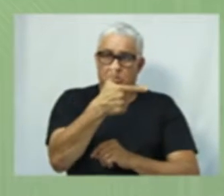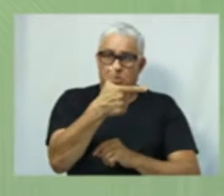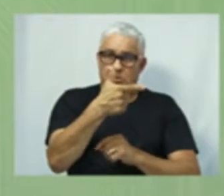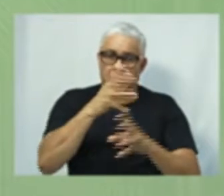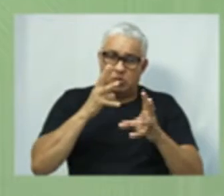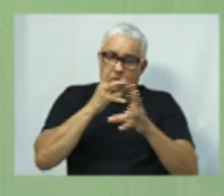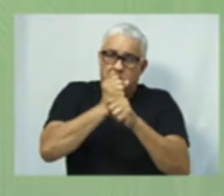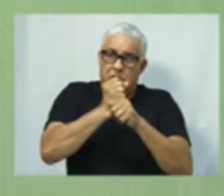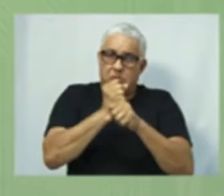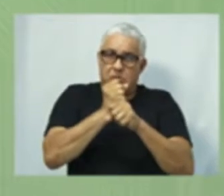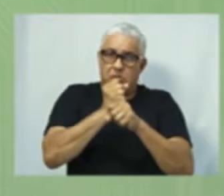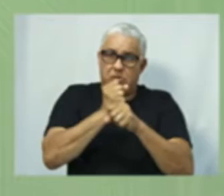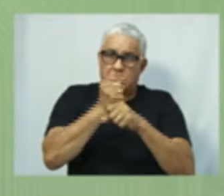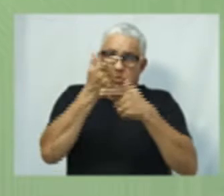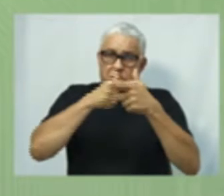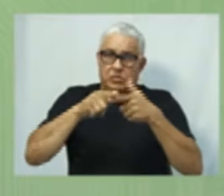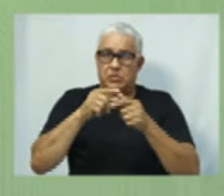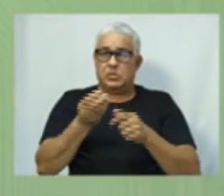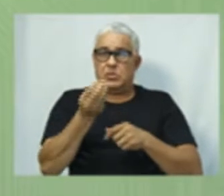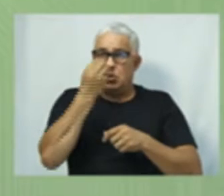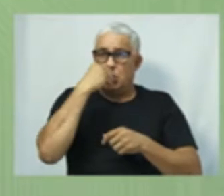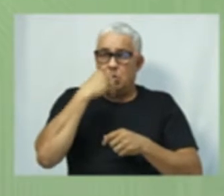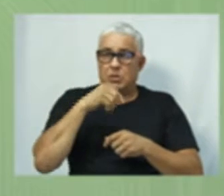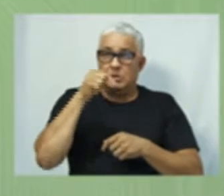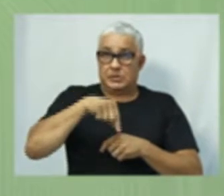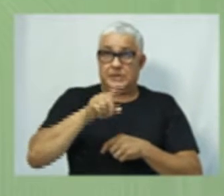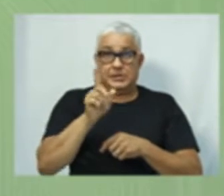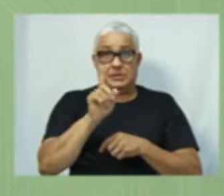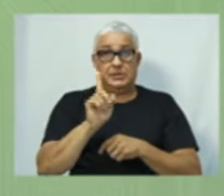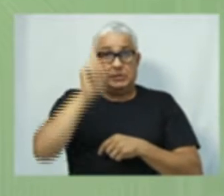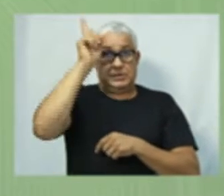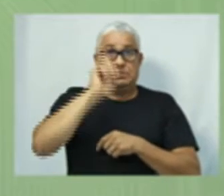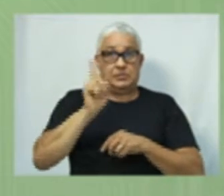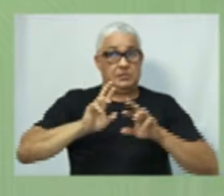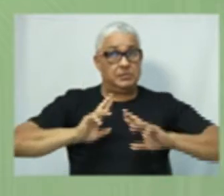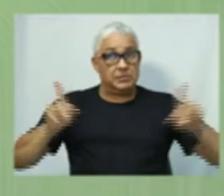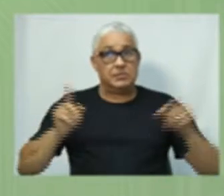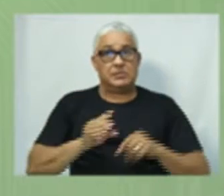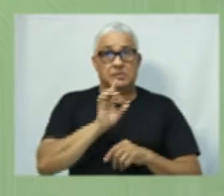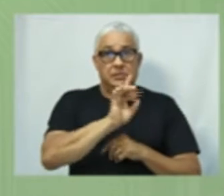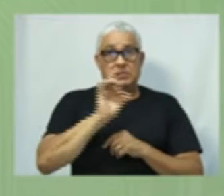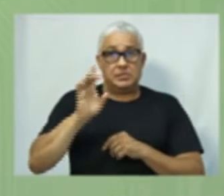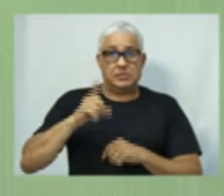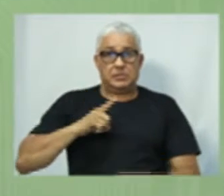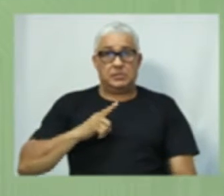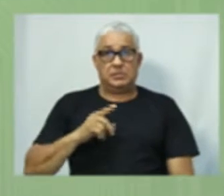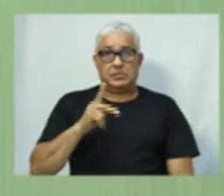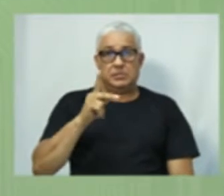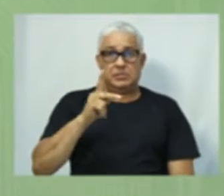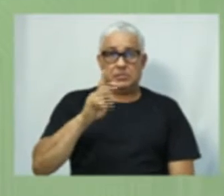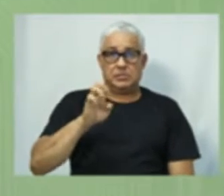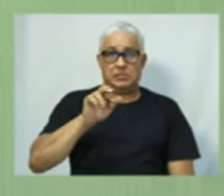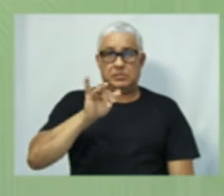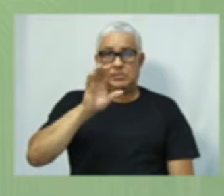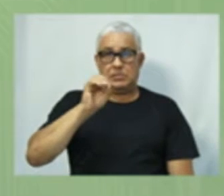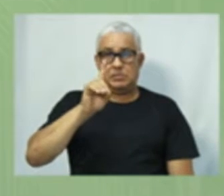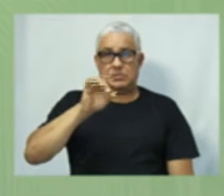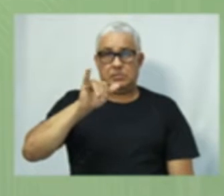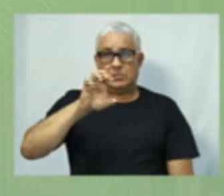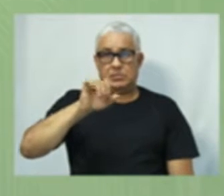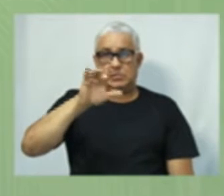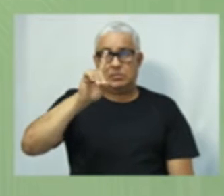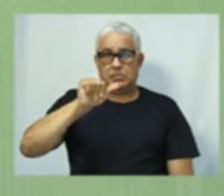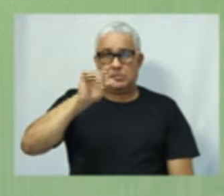para sabermos? Aqui não. Cada um desses tem uma periodicidade. E isso